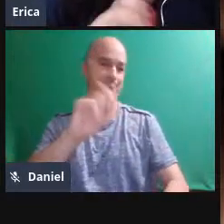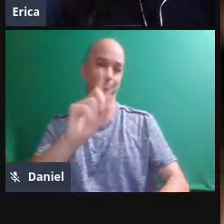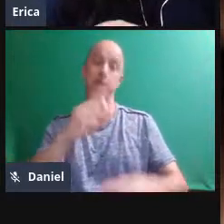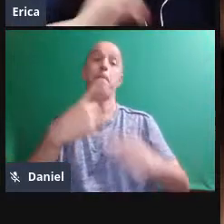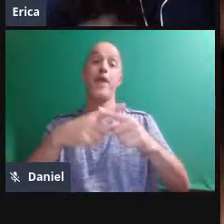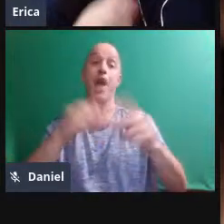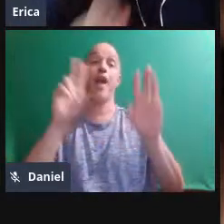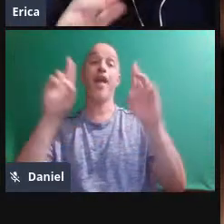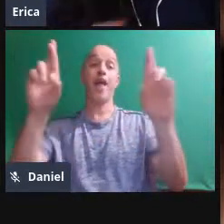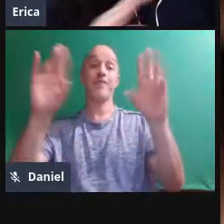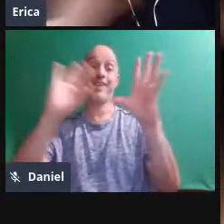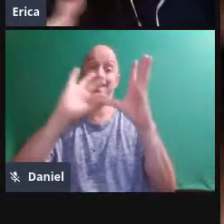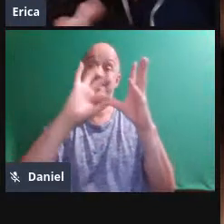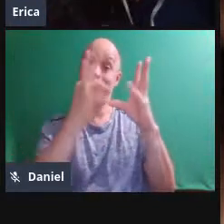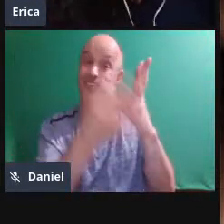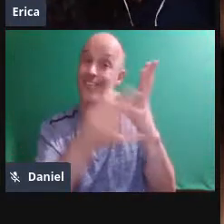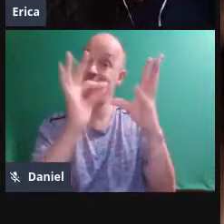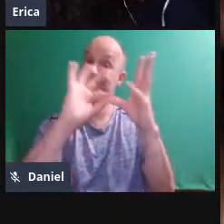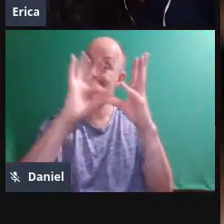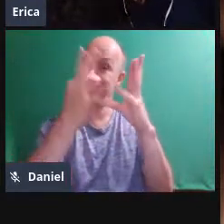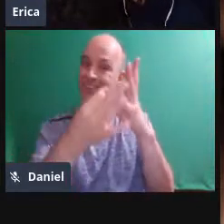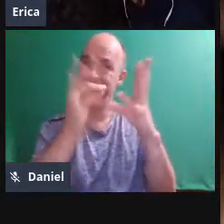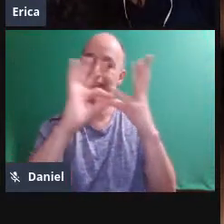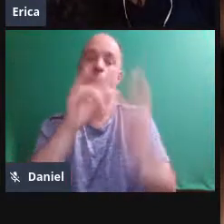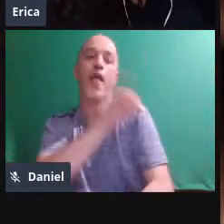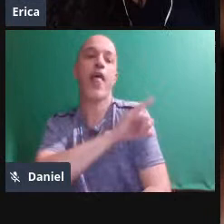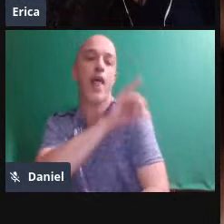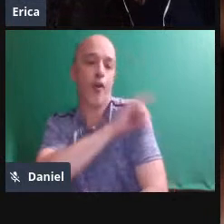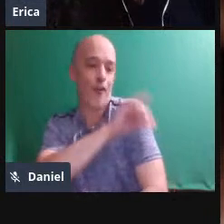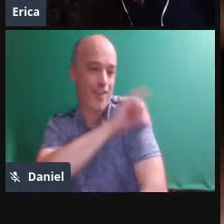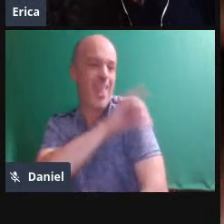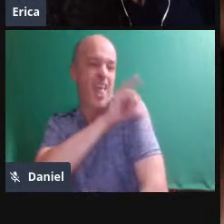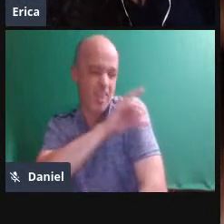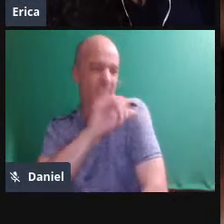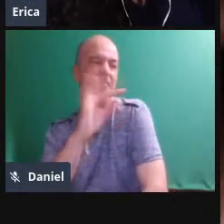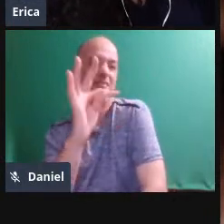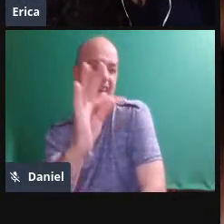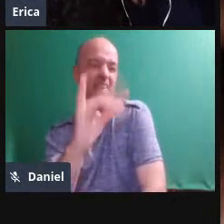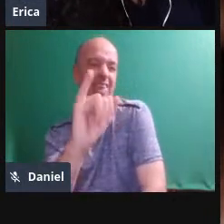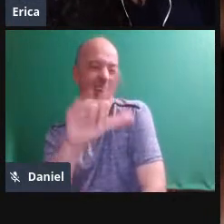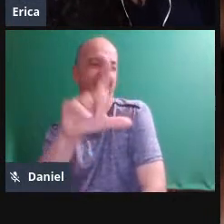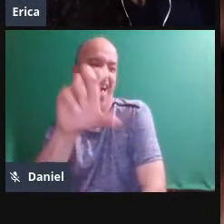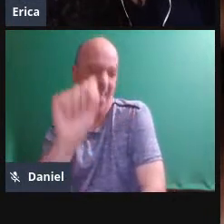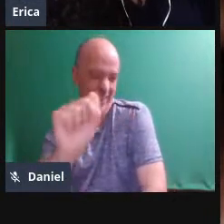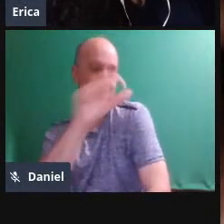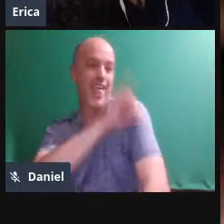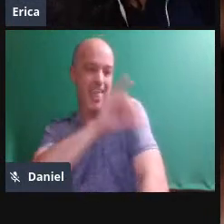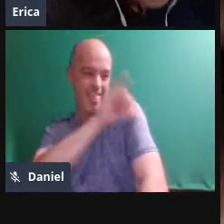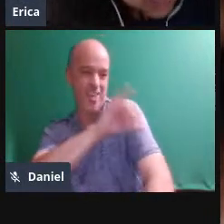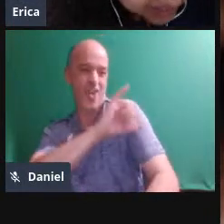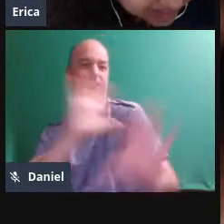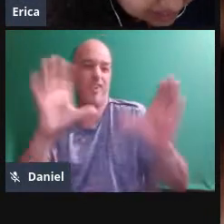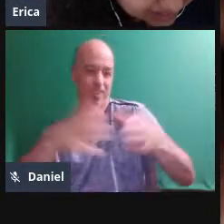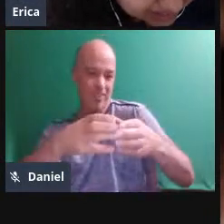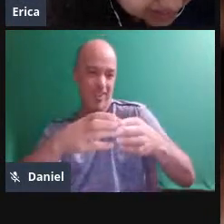eu faço o curso básico 1, 2 e 3 e depois vou interpretar? Não. É preciso que.